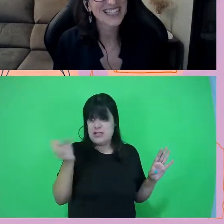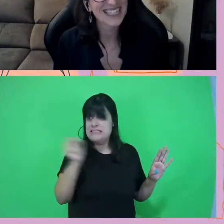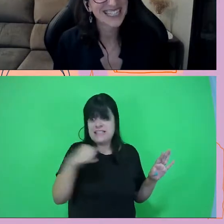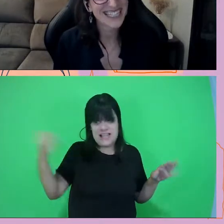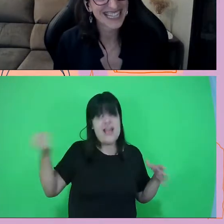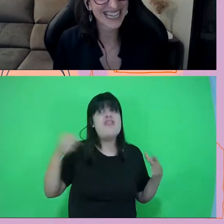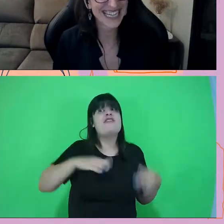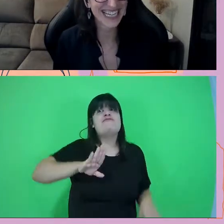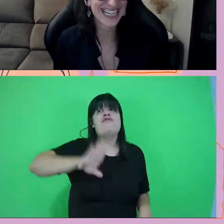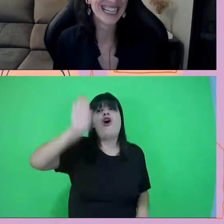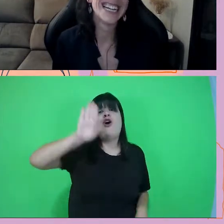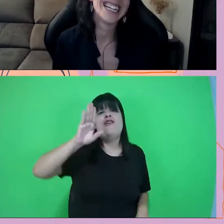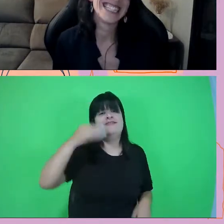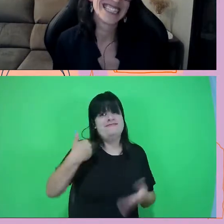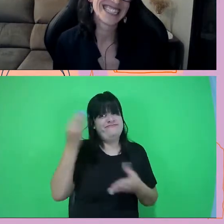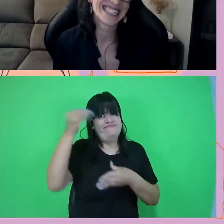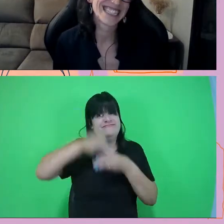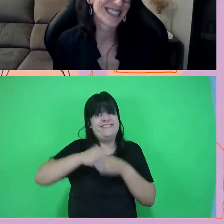sobre a cerveja.